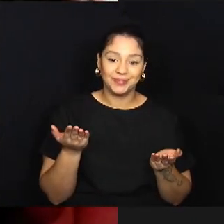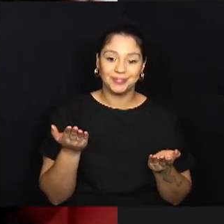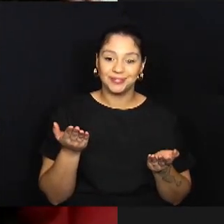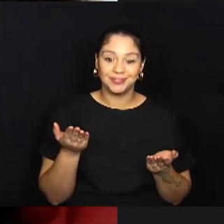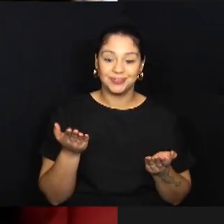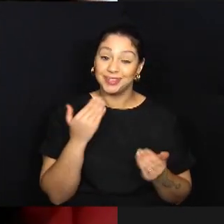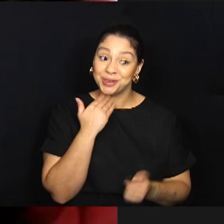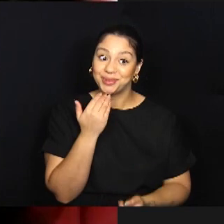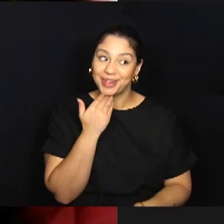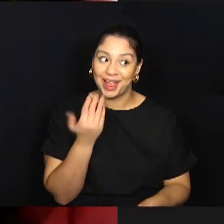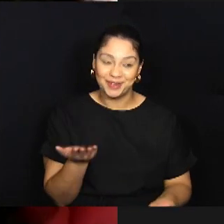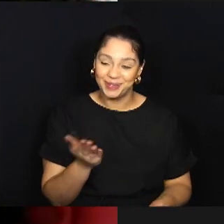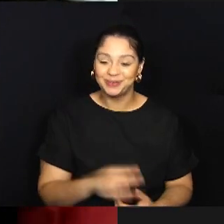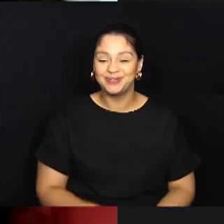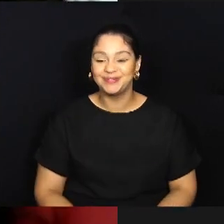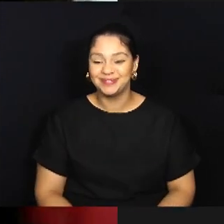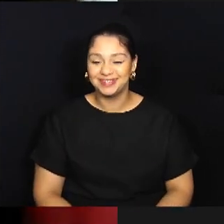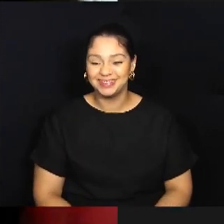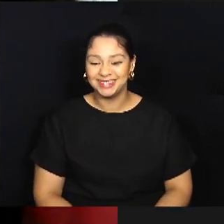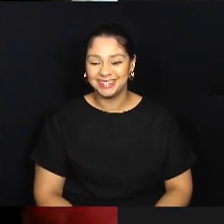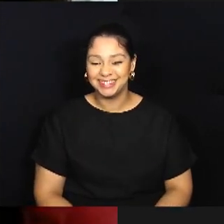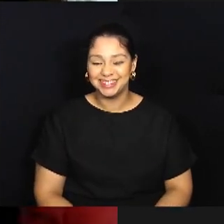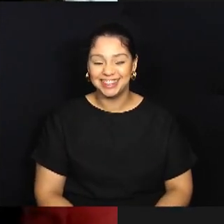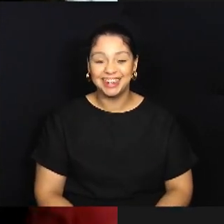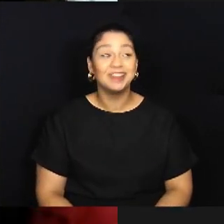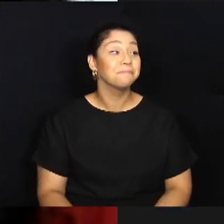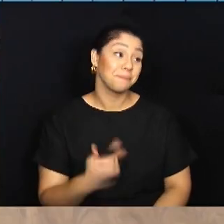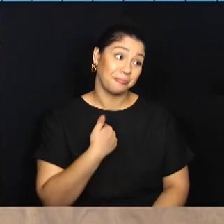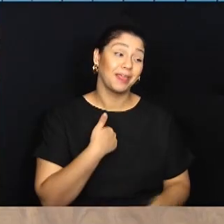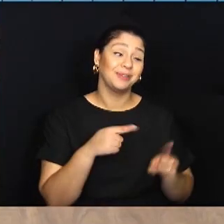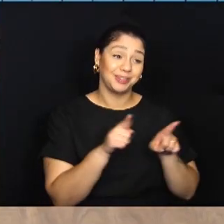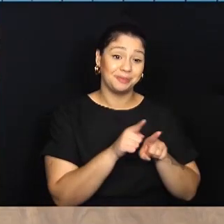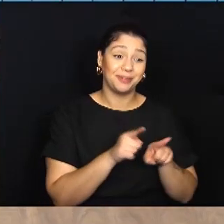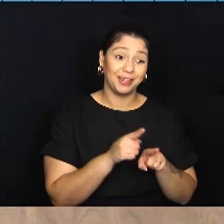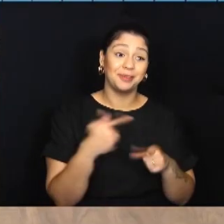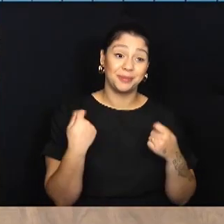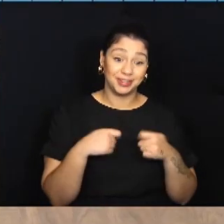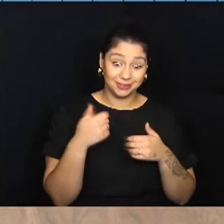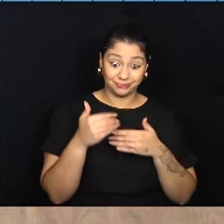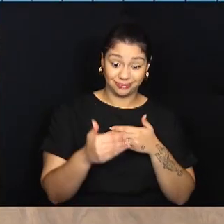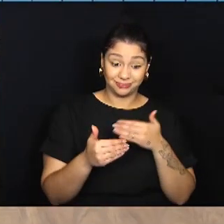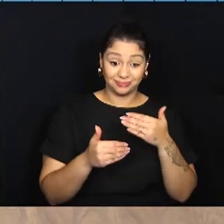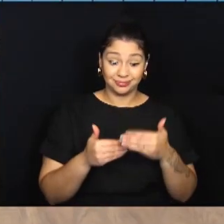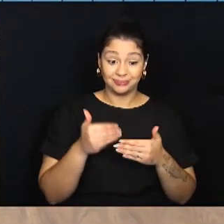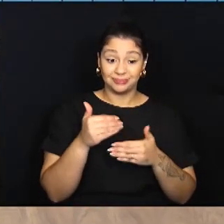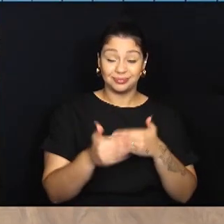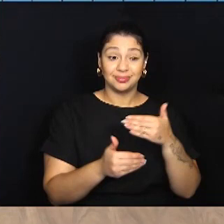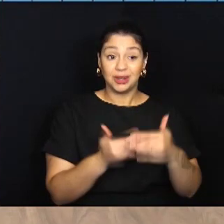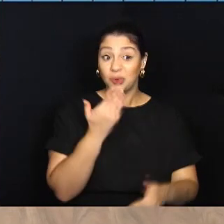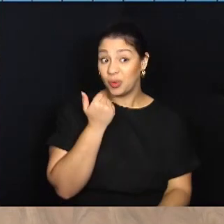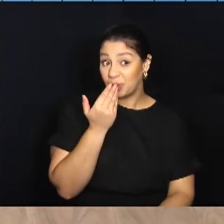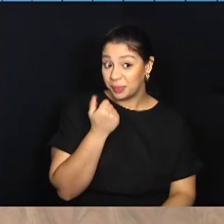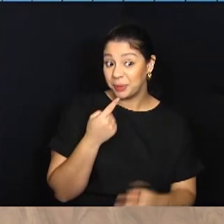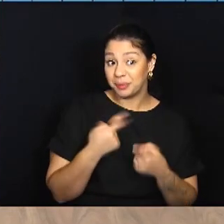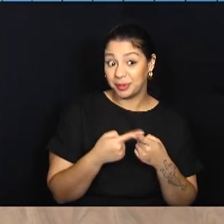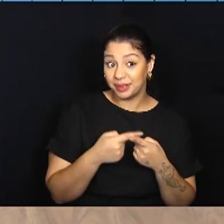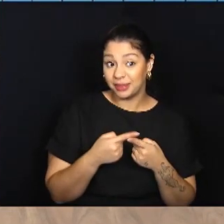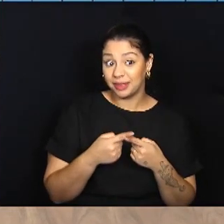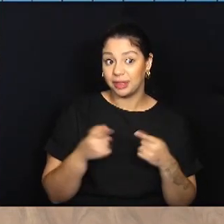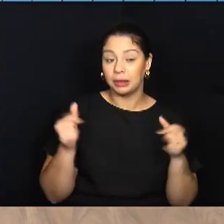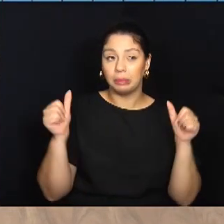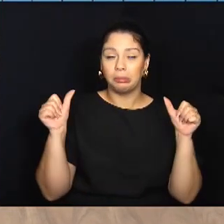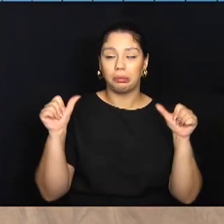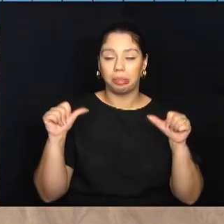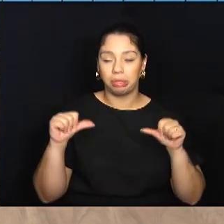dava mais, né? Eu sou assim também, viu? De tempo em tempo eu preciso comer alguma coisinha, me alimentar, porque senão o humor, mesmo